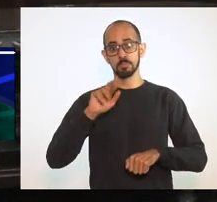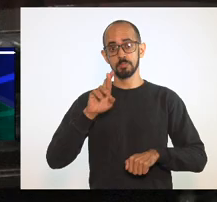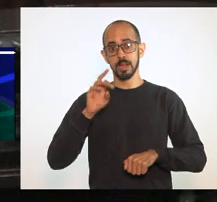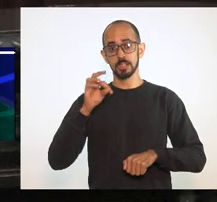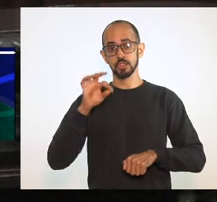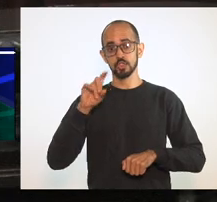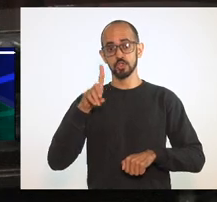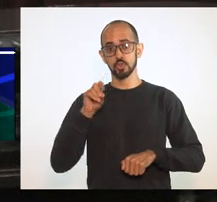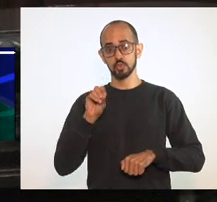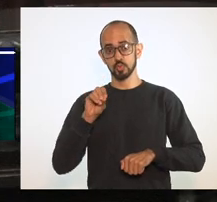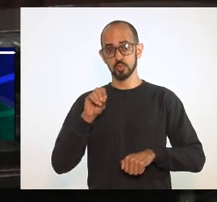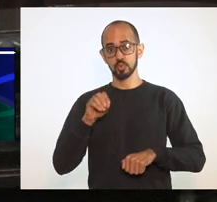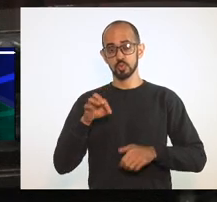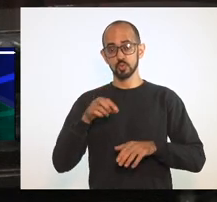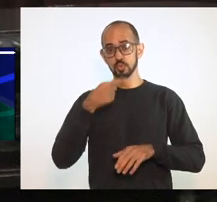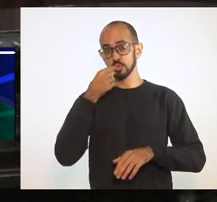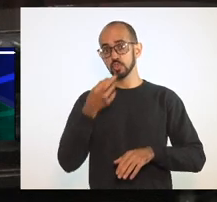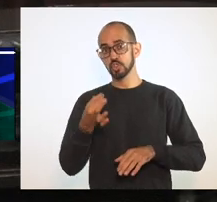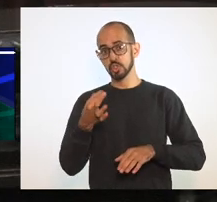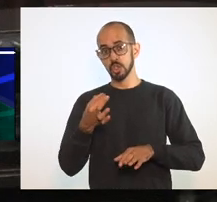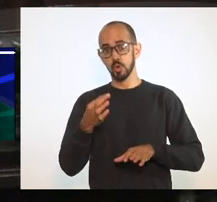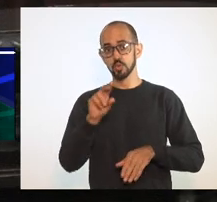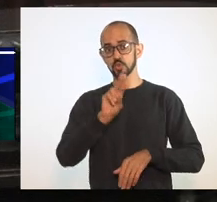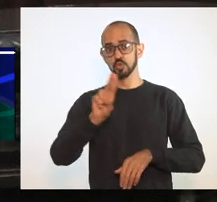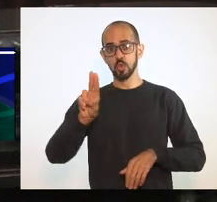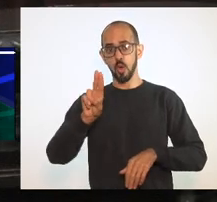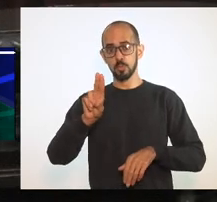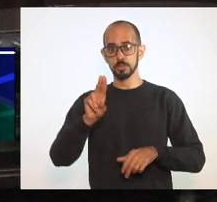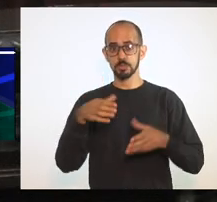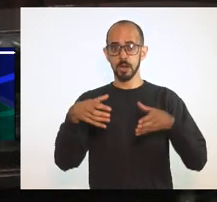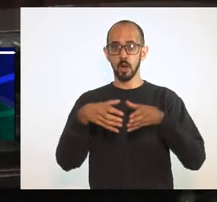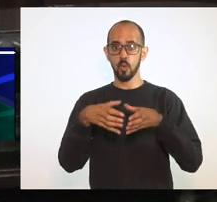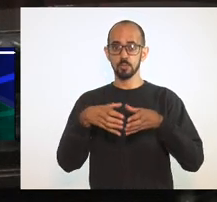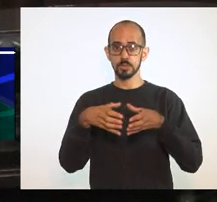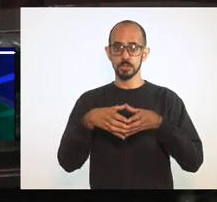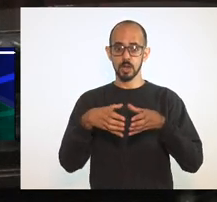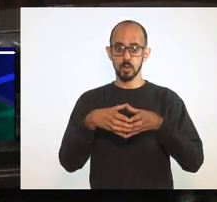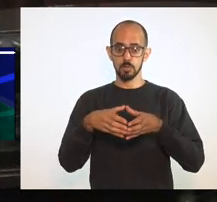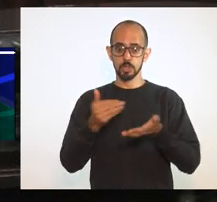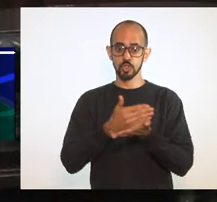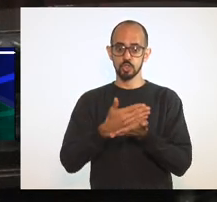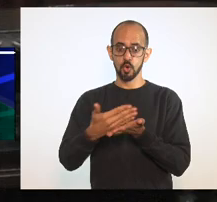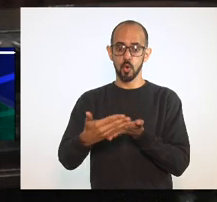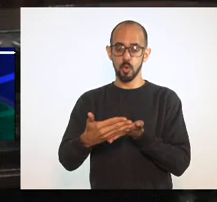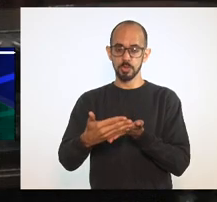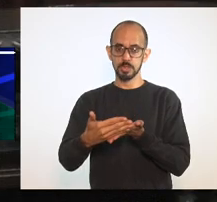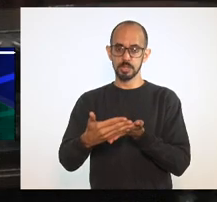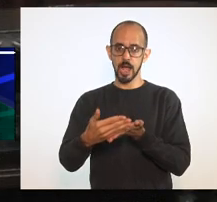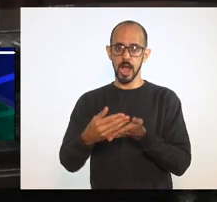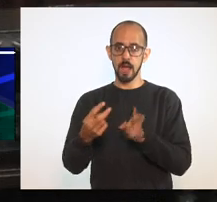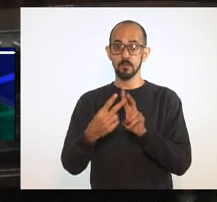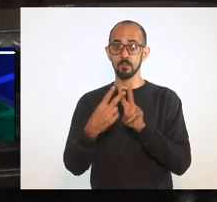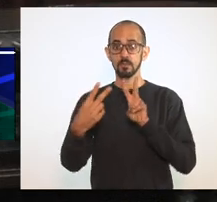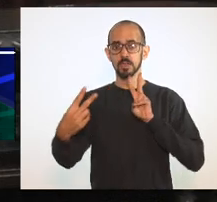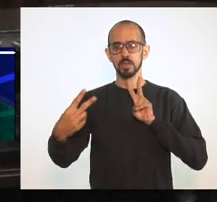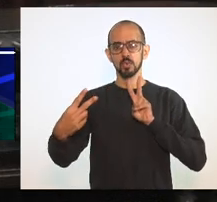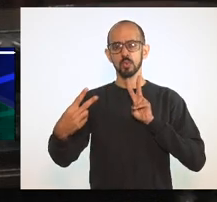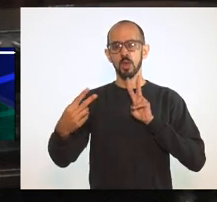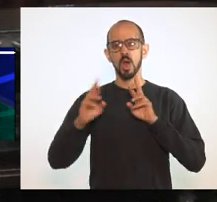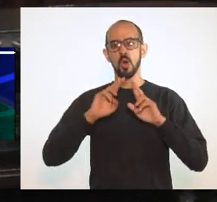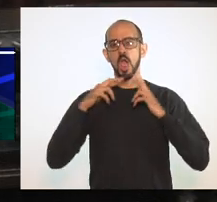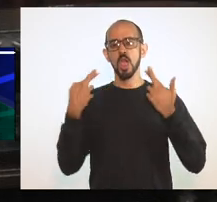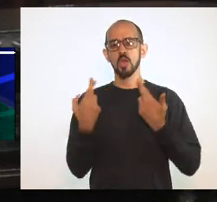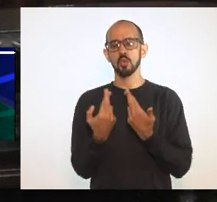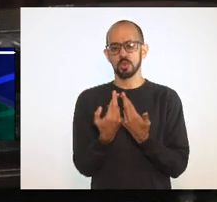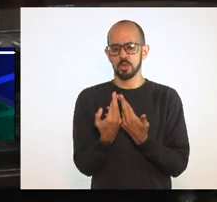comissão, para que a gente possa, na próxima semana, começar a notificar, para que a gente possa reunir virtualmente, para a gente